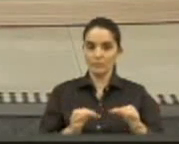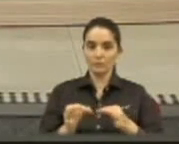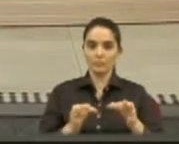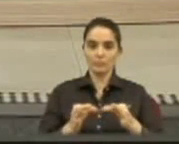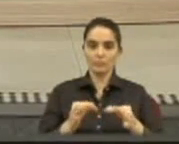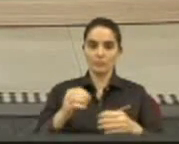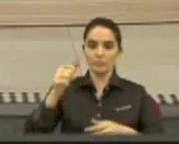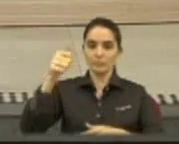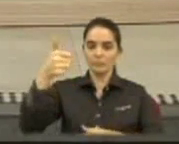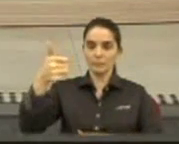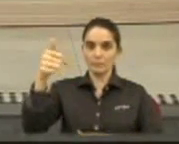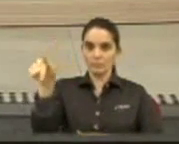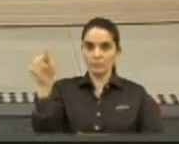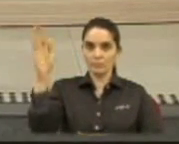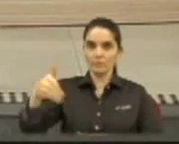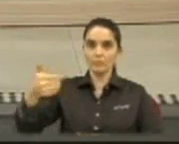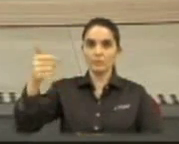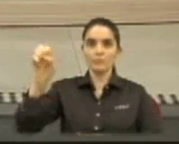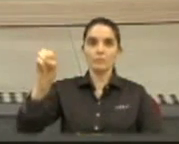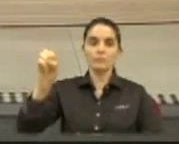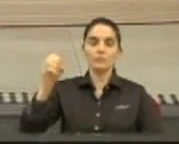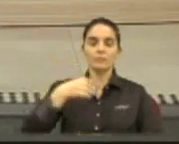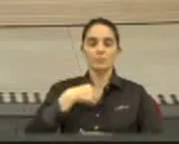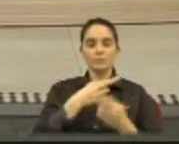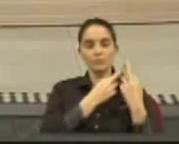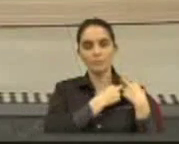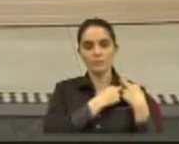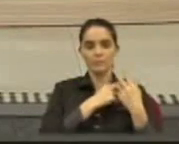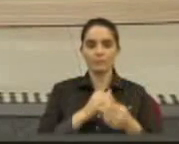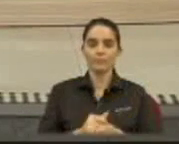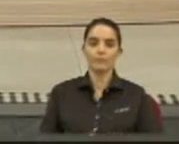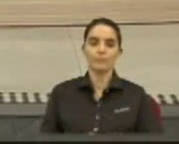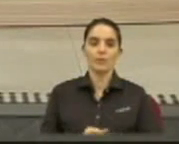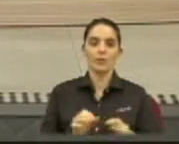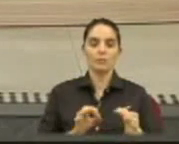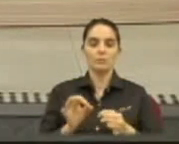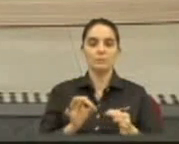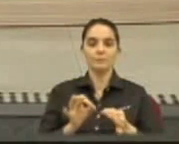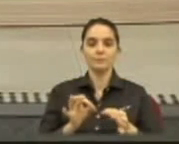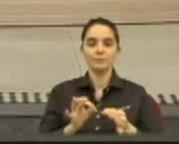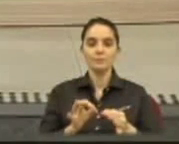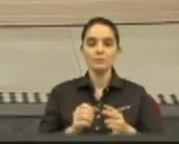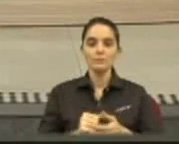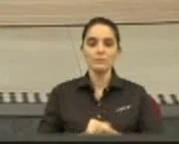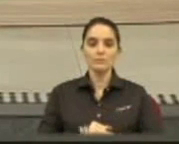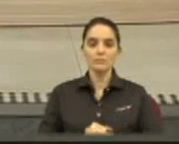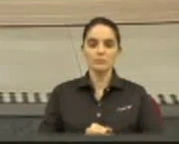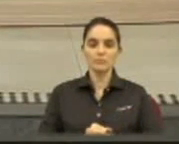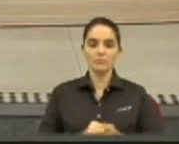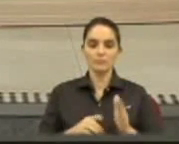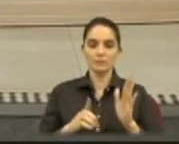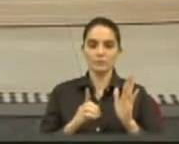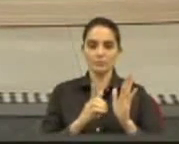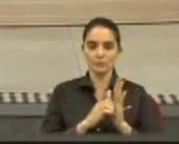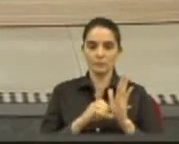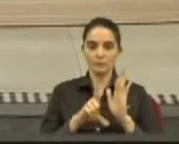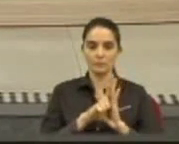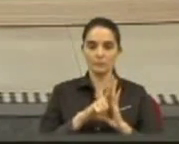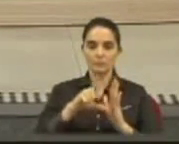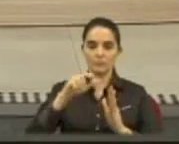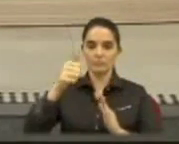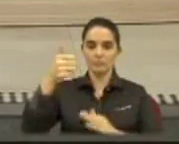número 17/15 de minha autoria. O projeto de decreto legislativo